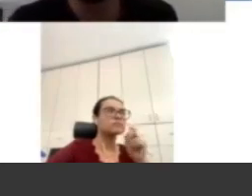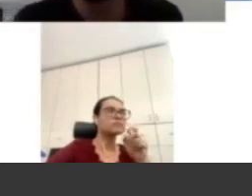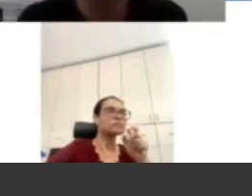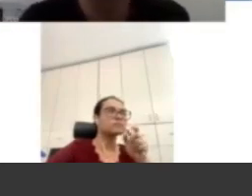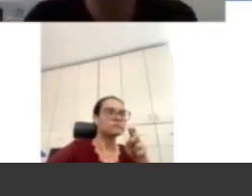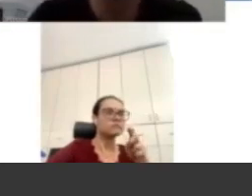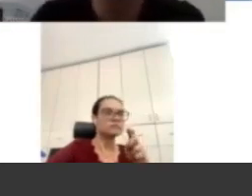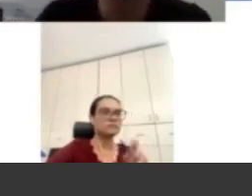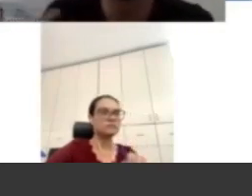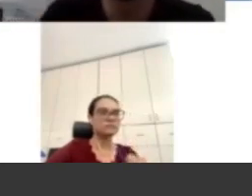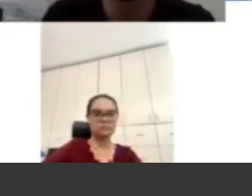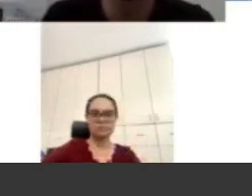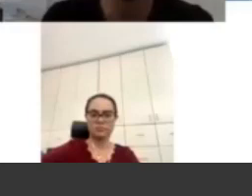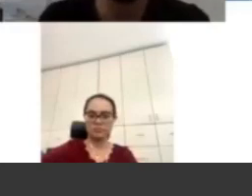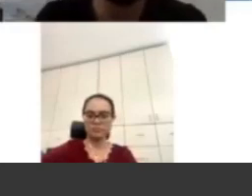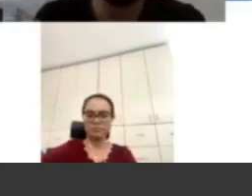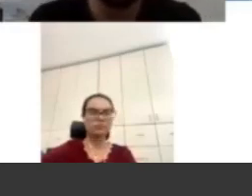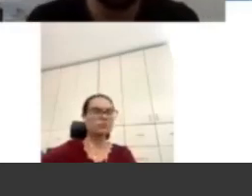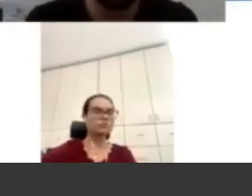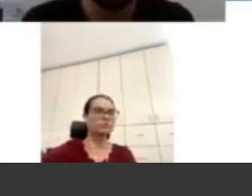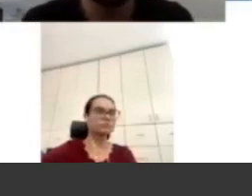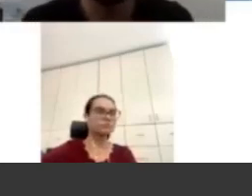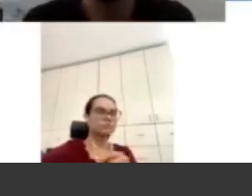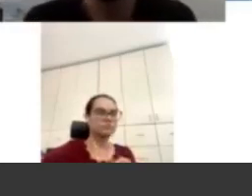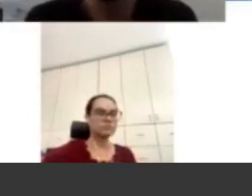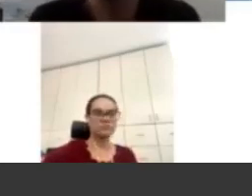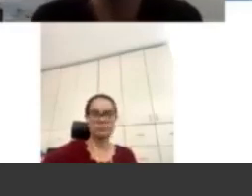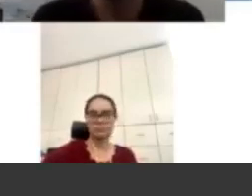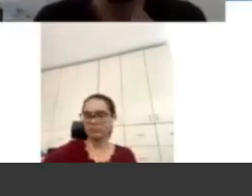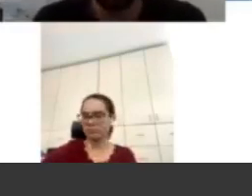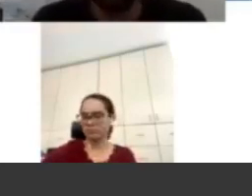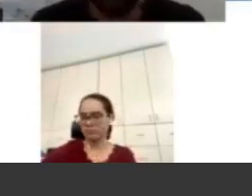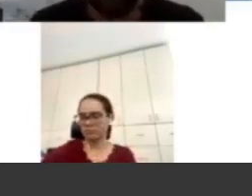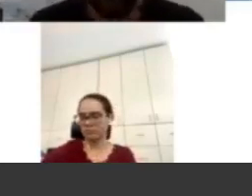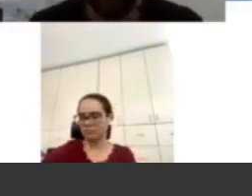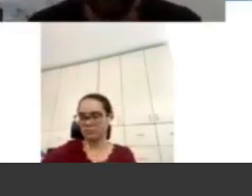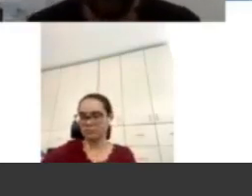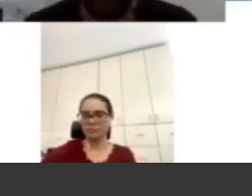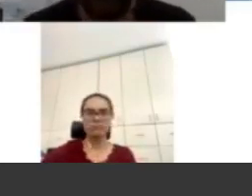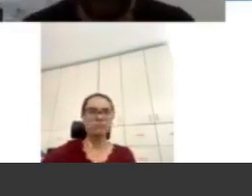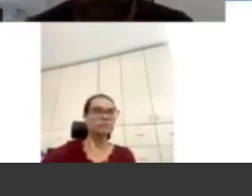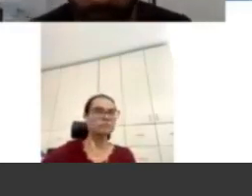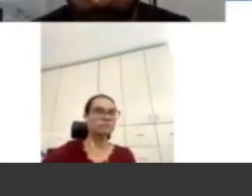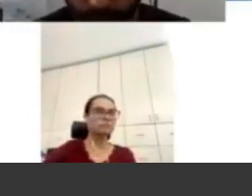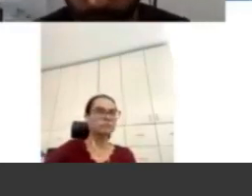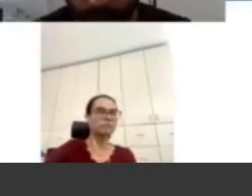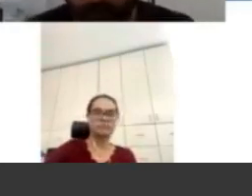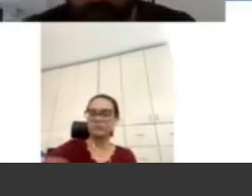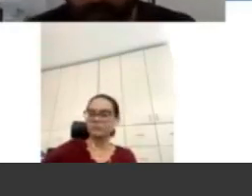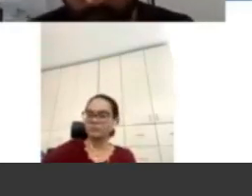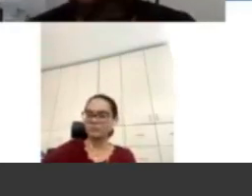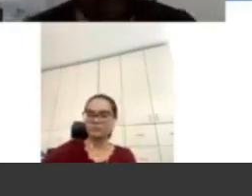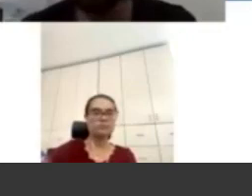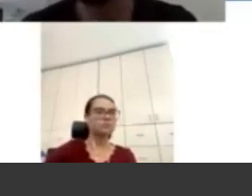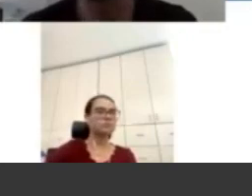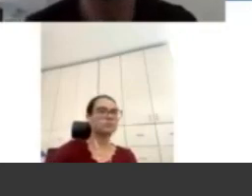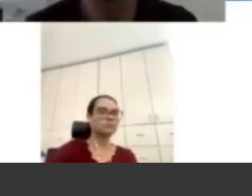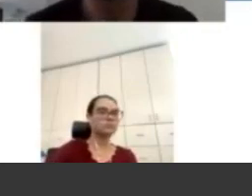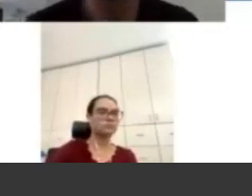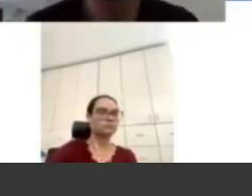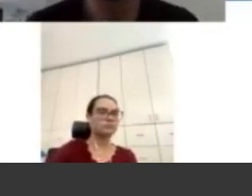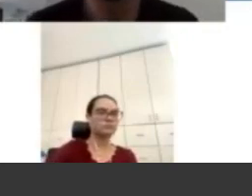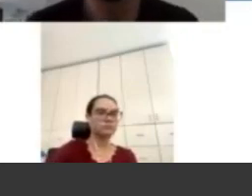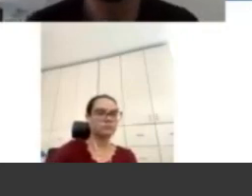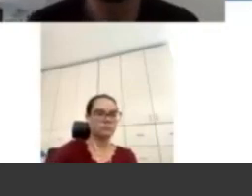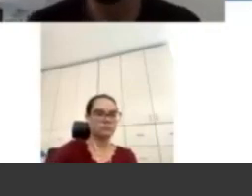ambiente hospitalar, um paciente imunossuprimido, ou então uma criança muito pequena, mas isso vai depender das pactuações locais. No caso dela, ela não tem,